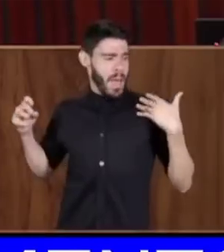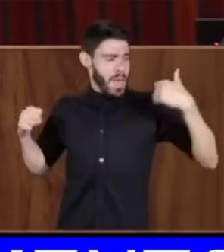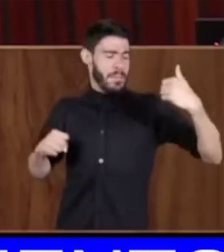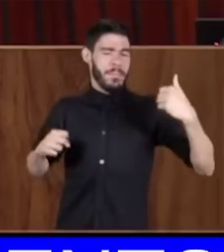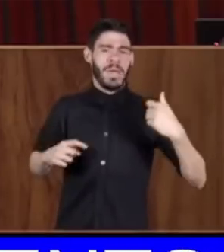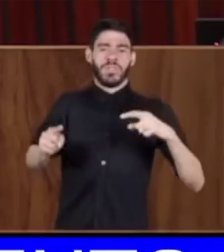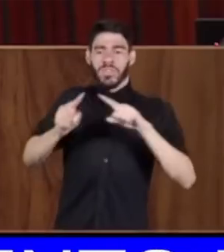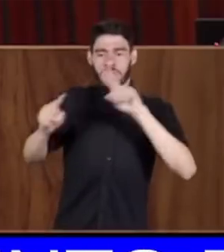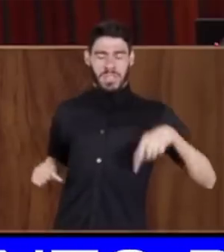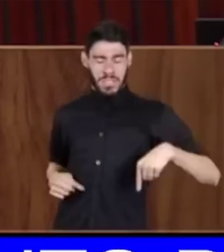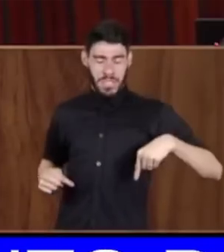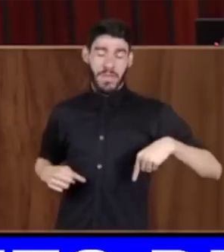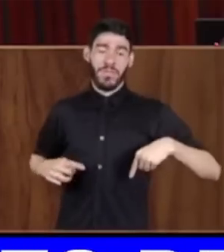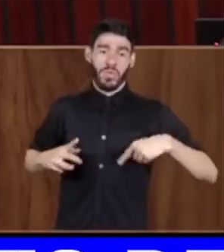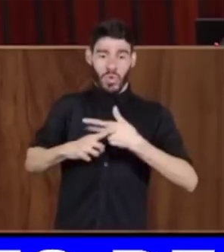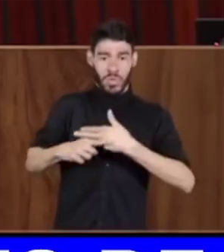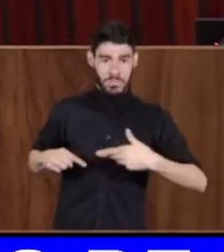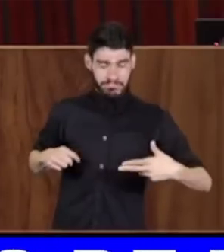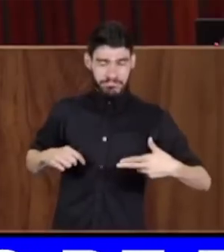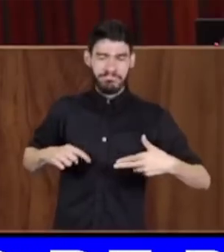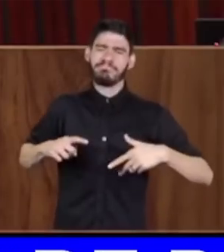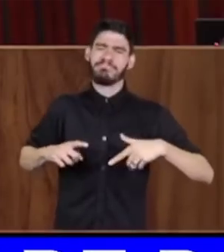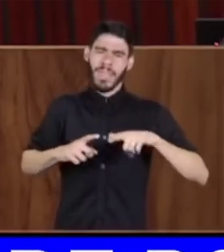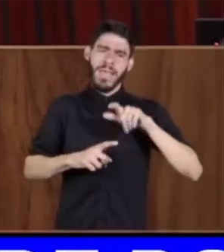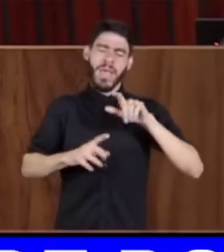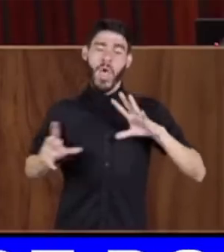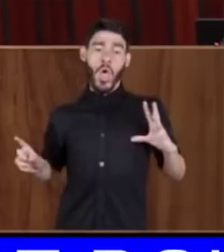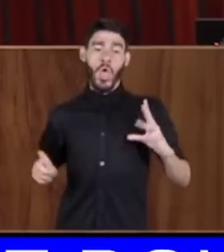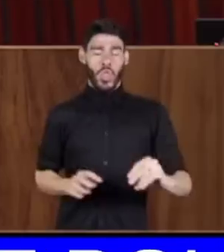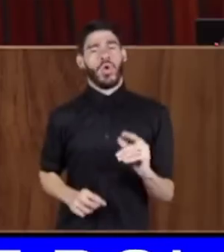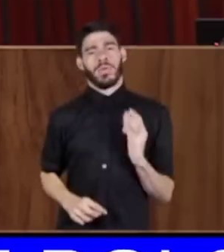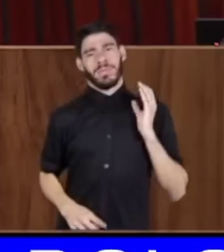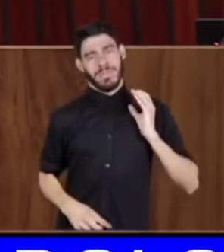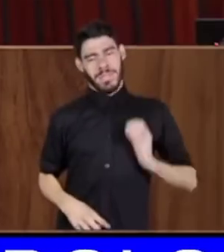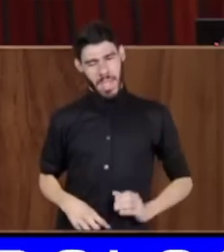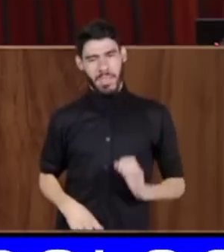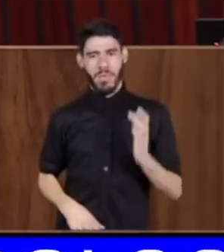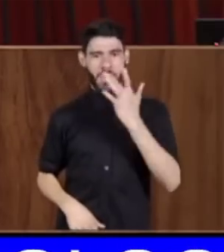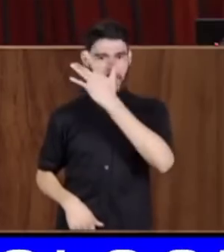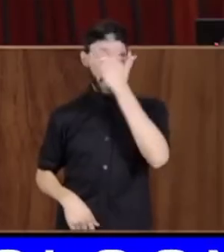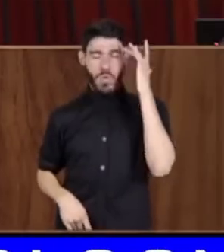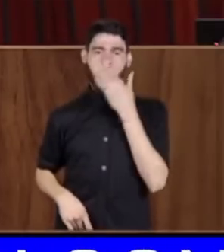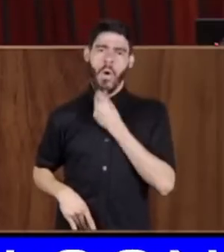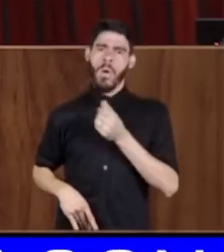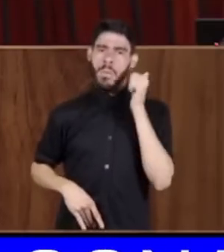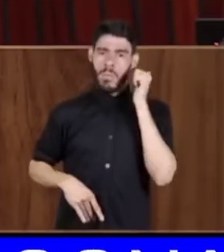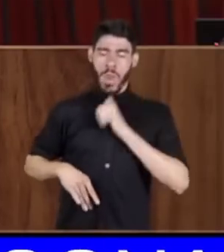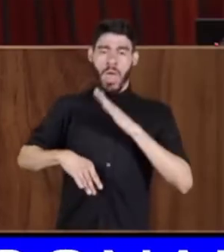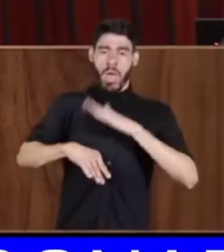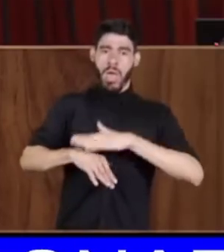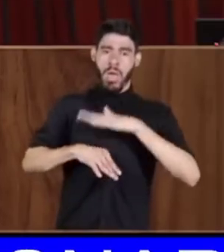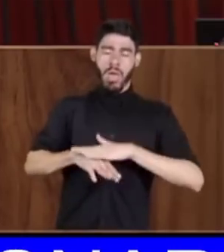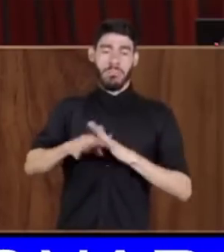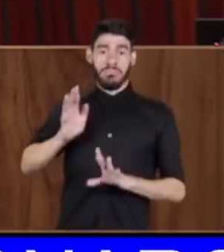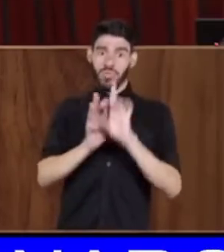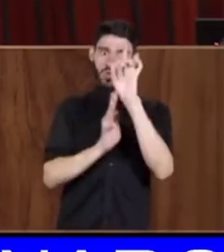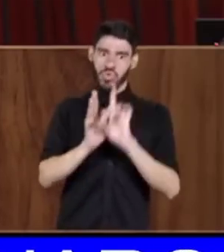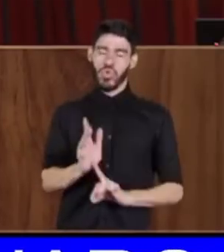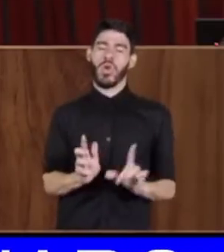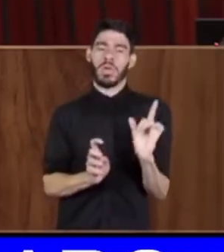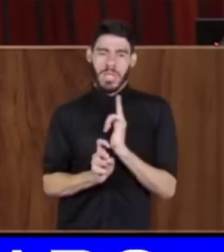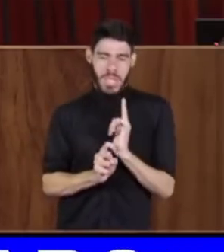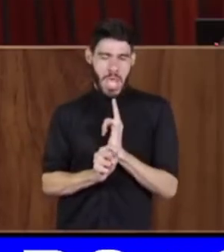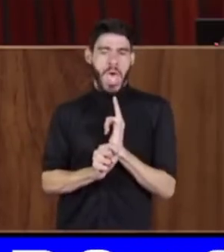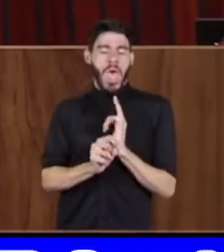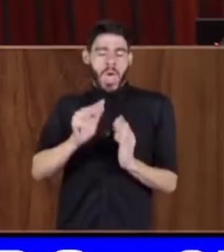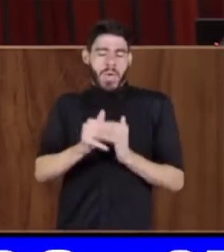magistrados, servidores e servidores, mas também por todos as cidadãs e cidadãos titulares que são do direito a um